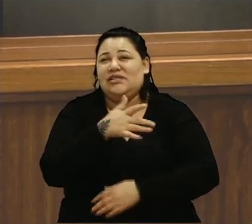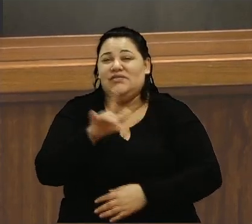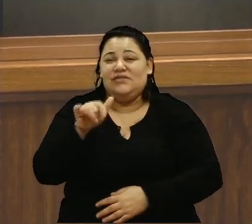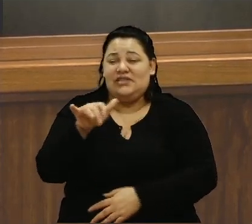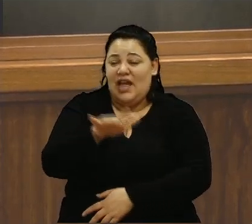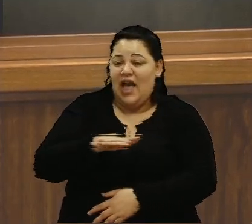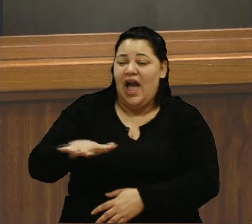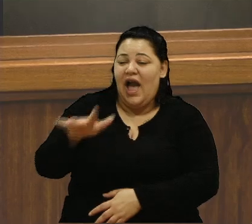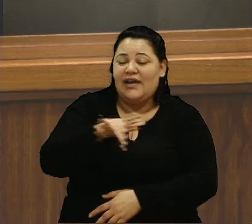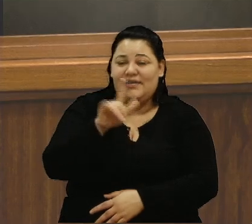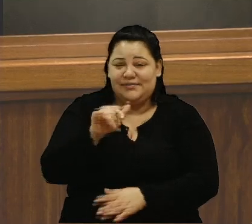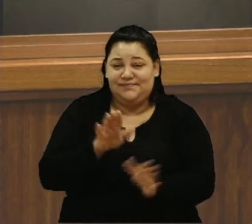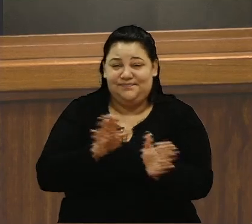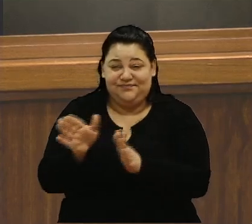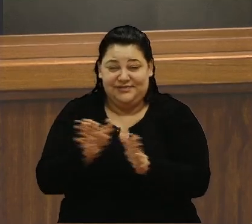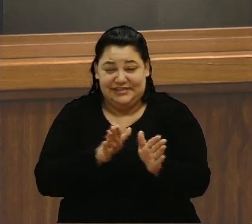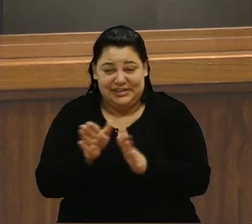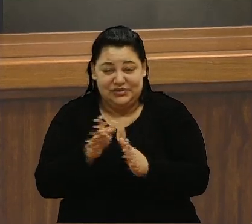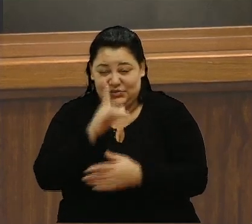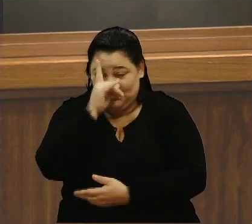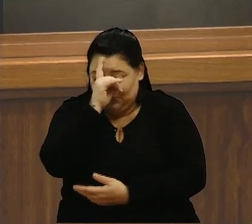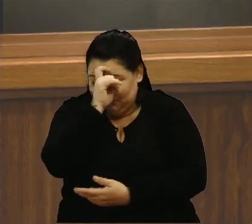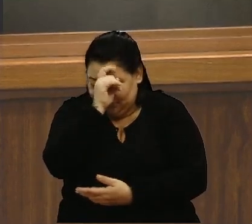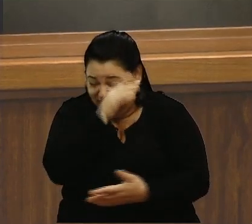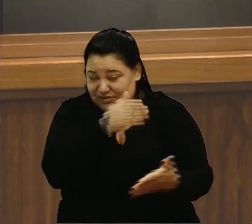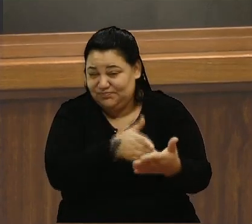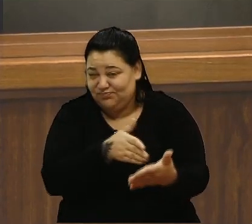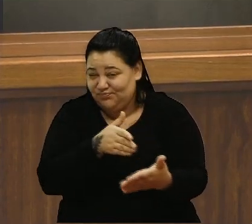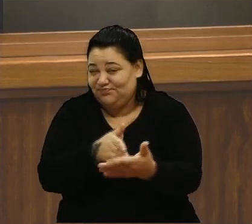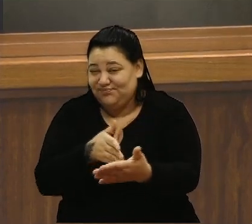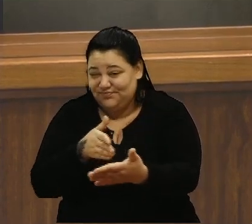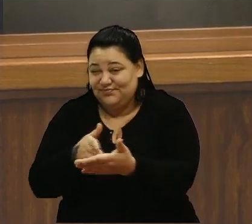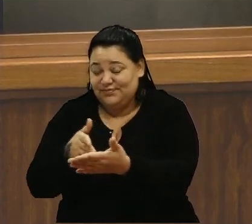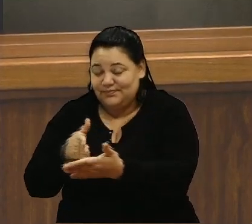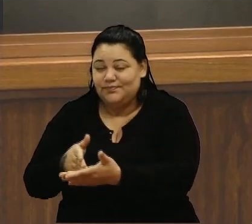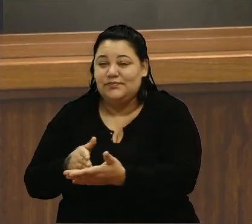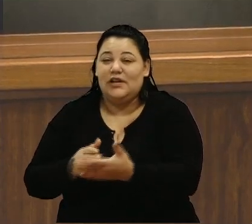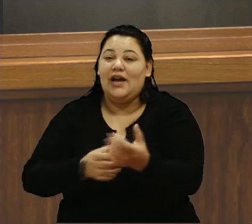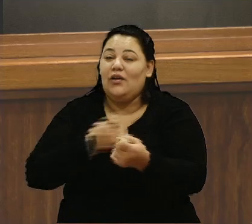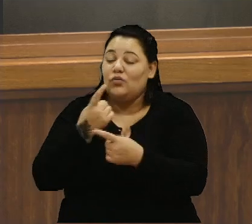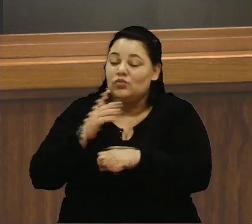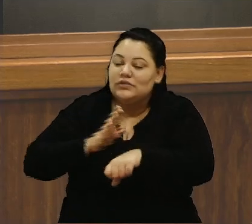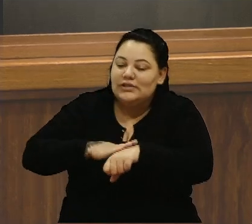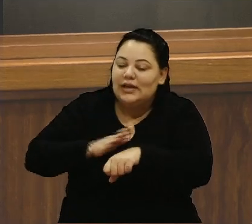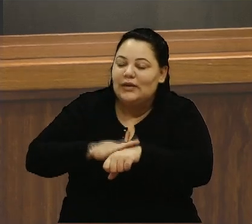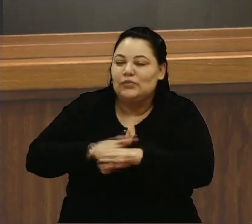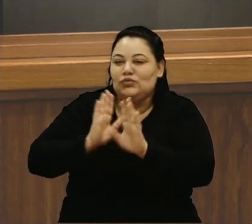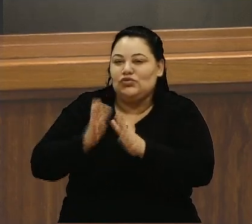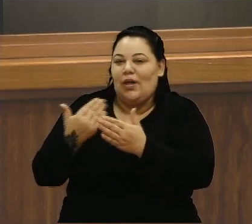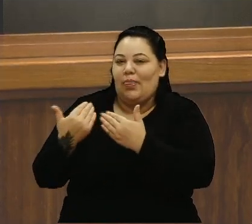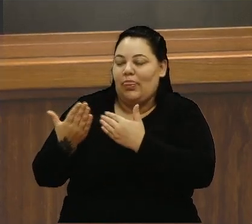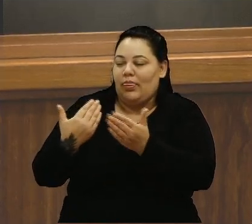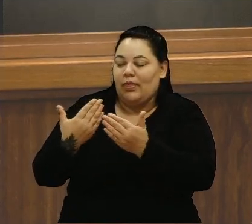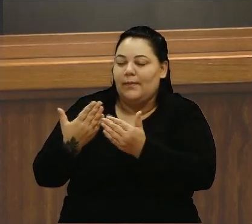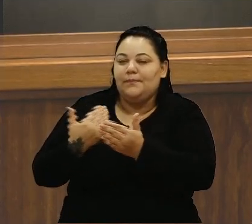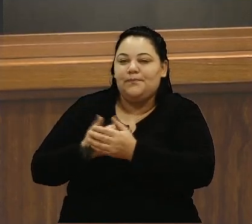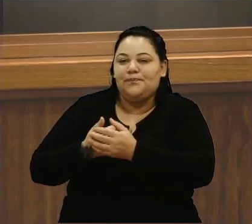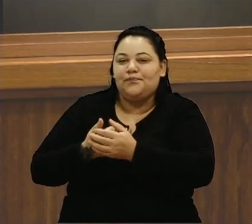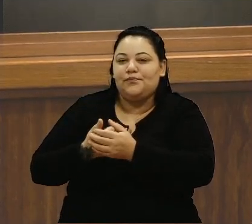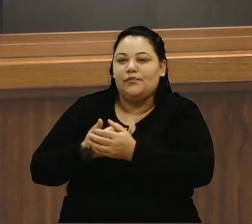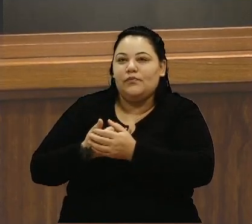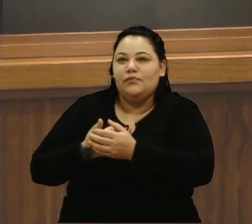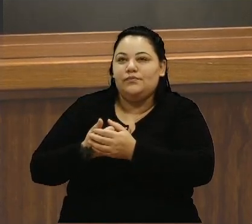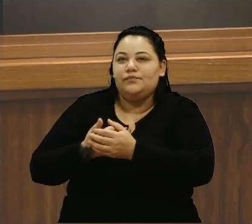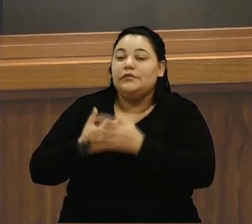de difícil acesso, né? Então, há algum tempo eu já havia conversado com a Secretaria